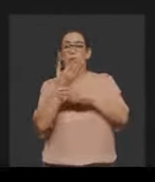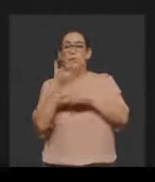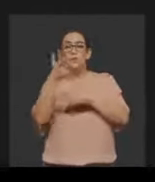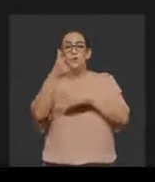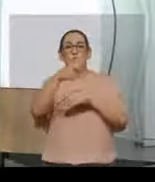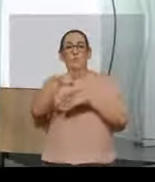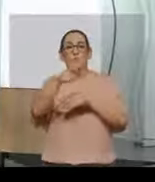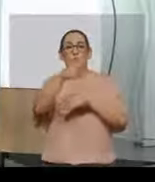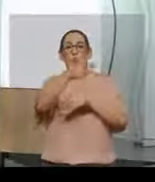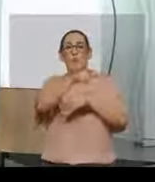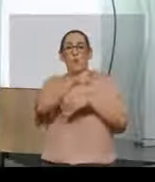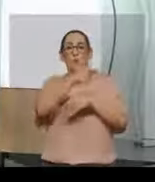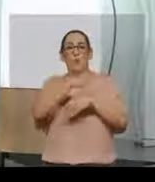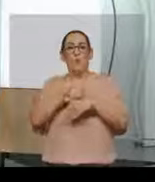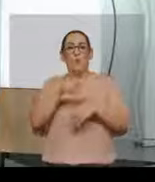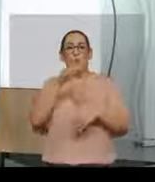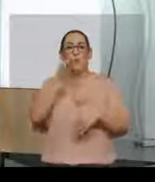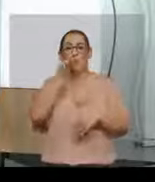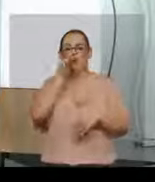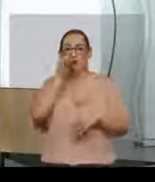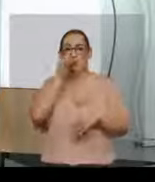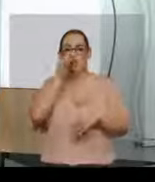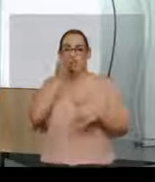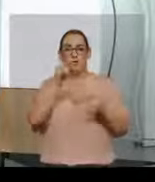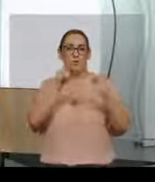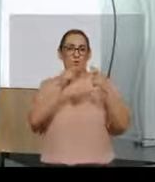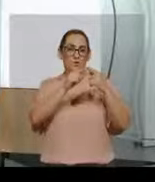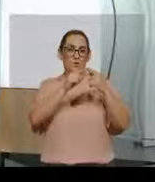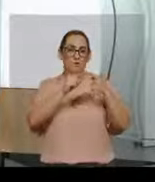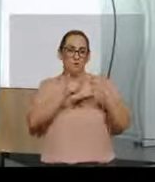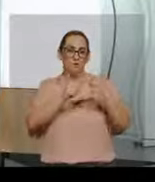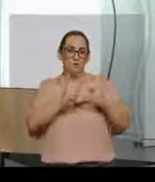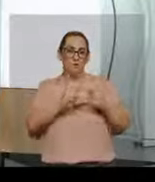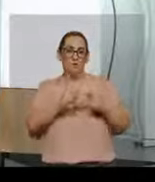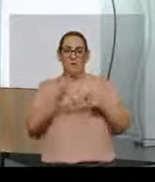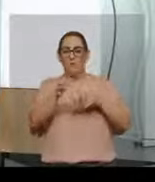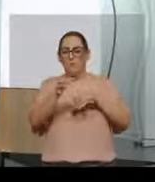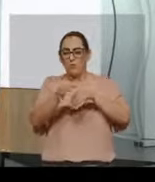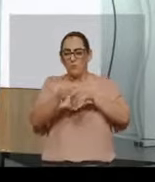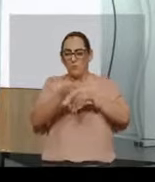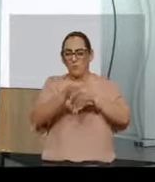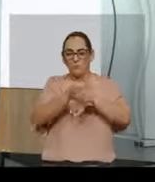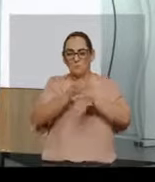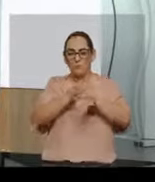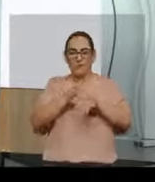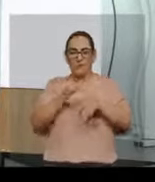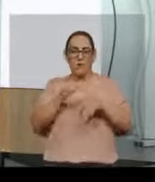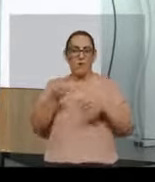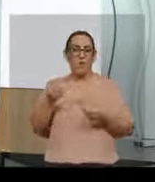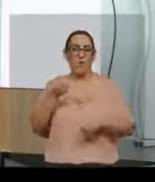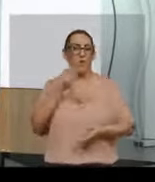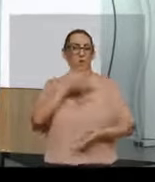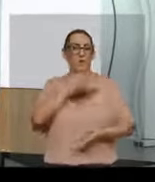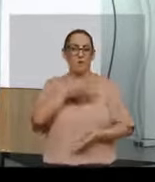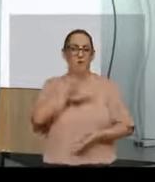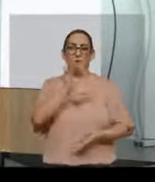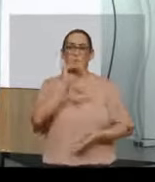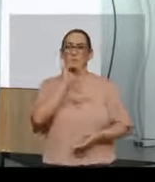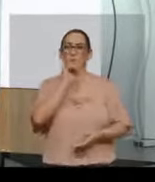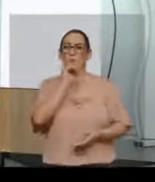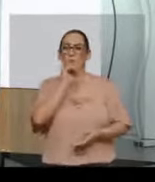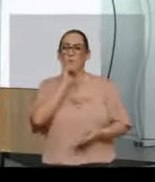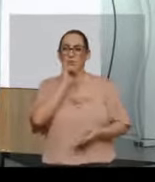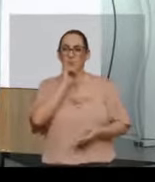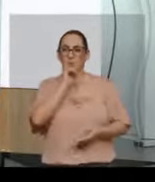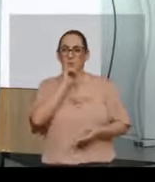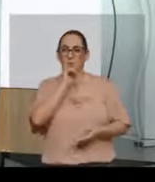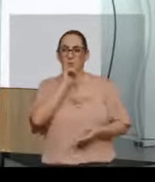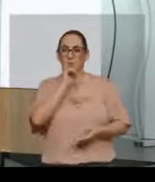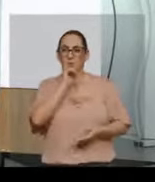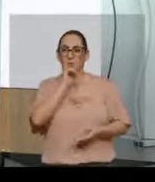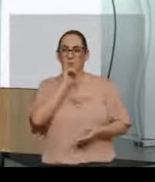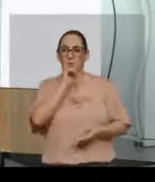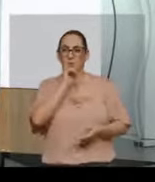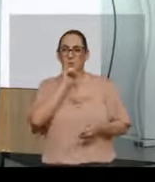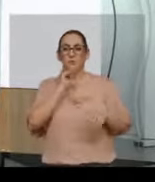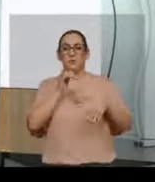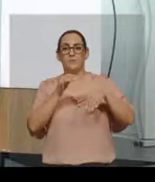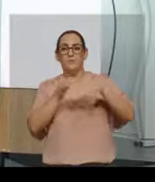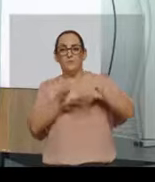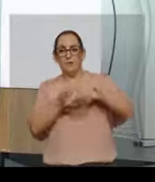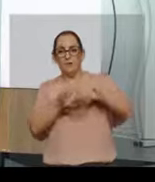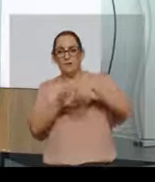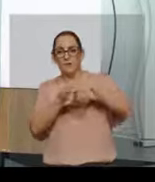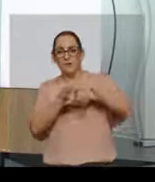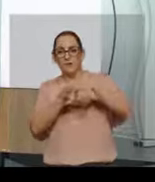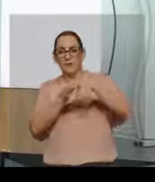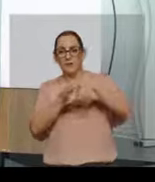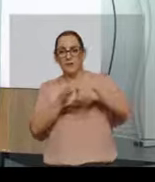outros tipos celulares, digamos assim. Por exemplo, o meristema apical, nesse caso aqui, ele vai